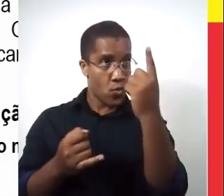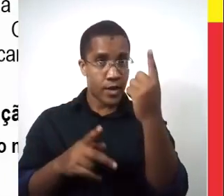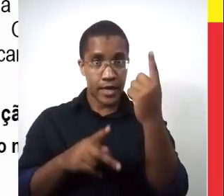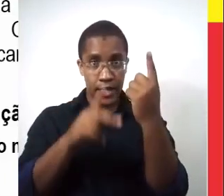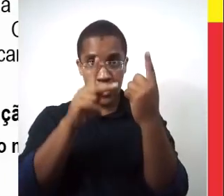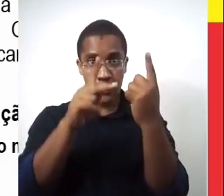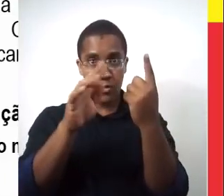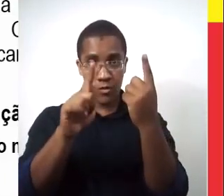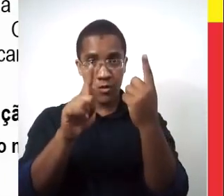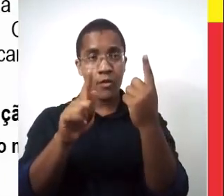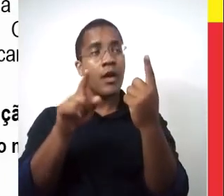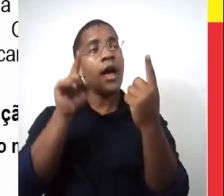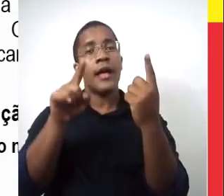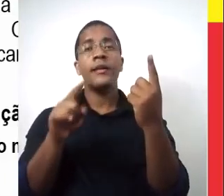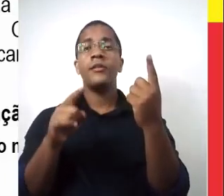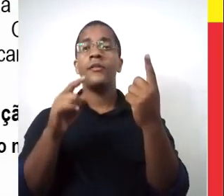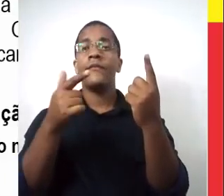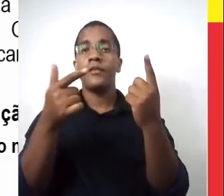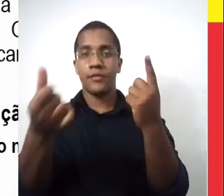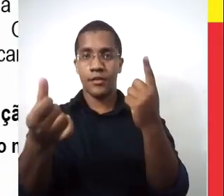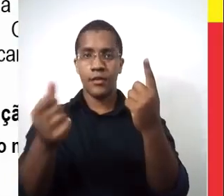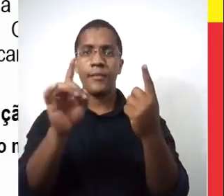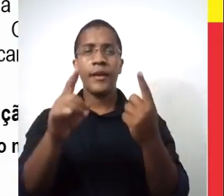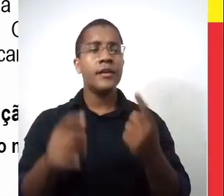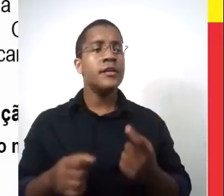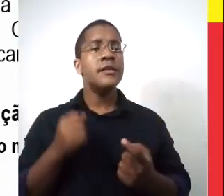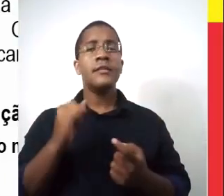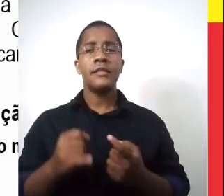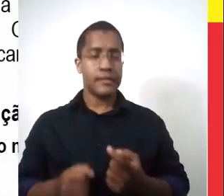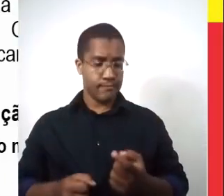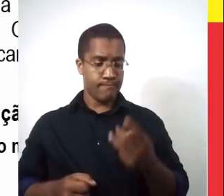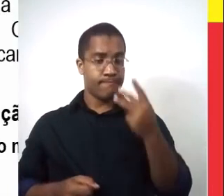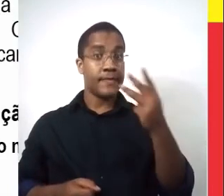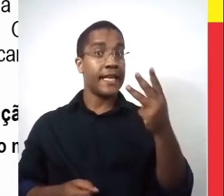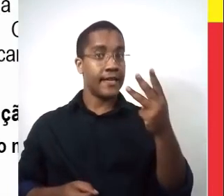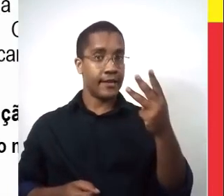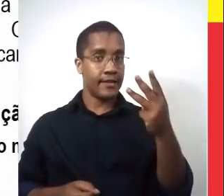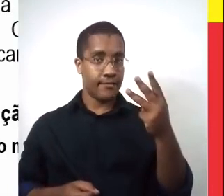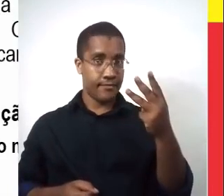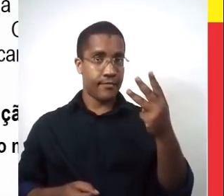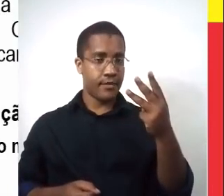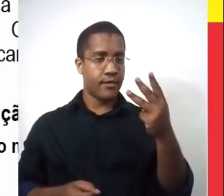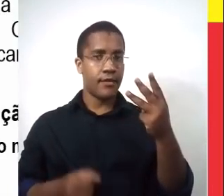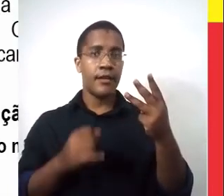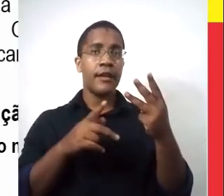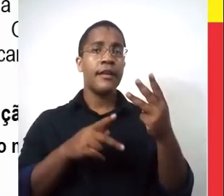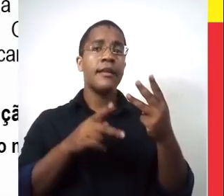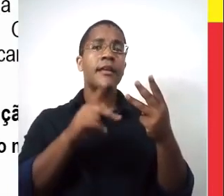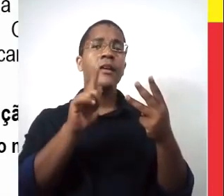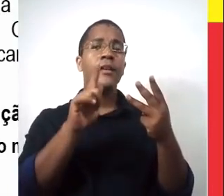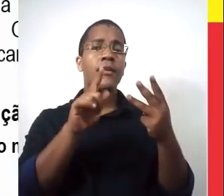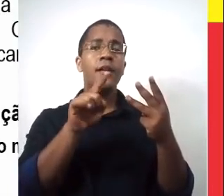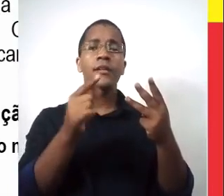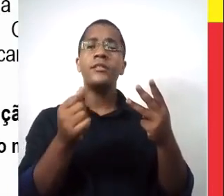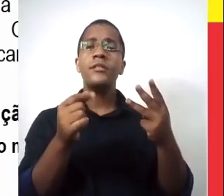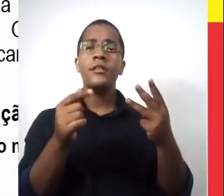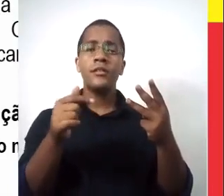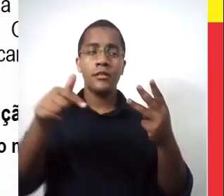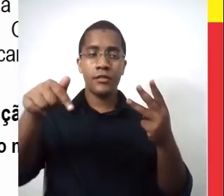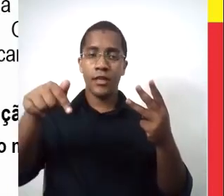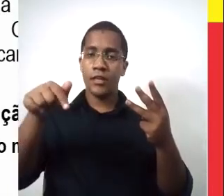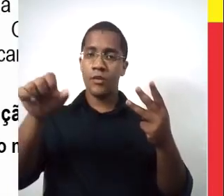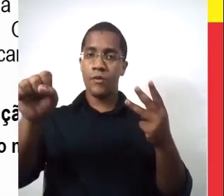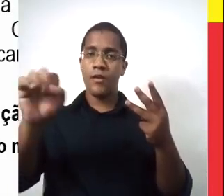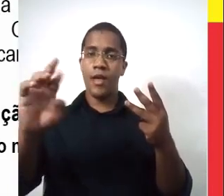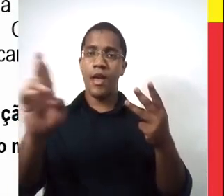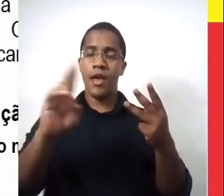Agora, se ele levar 3, não 2, 3, ele vai levar quanto? R$78. Por quê? Show de bola,